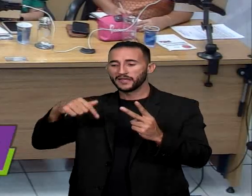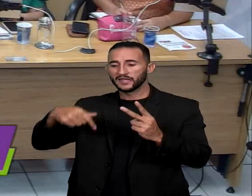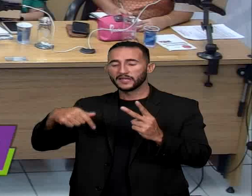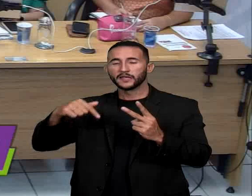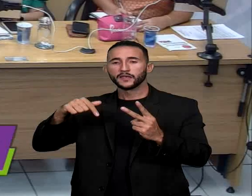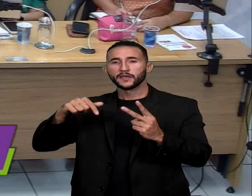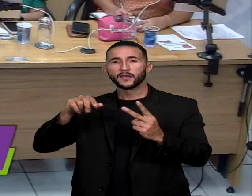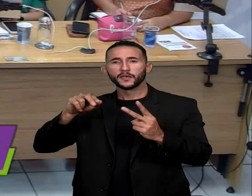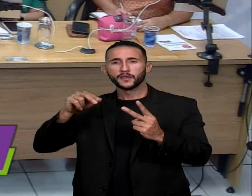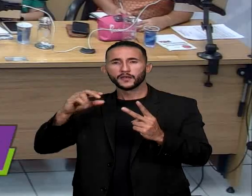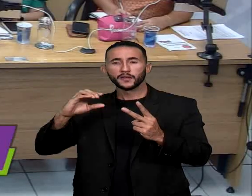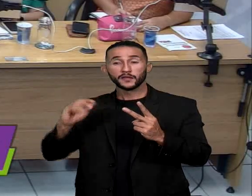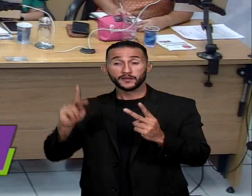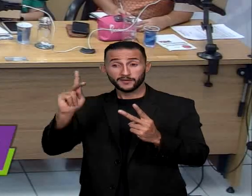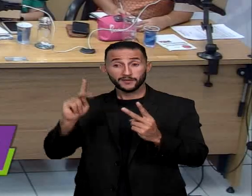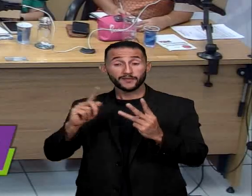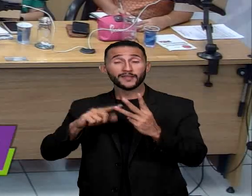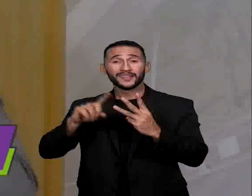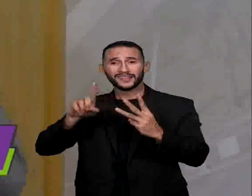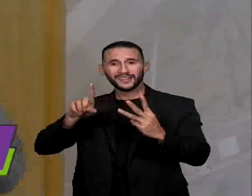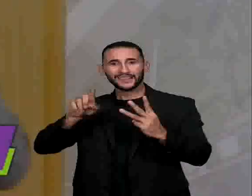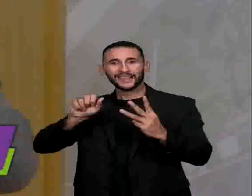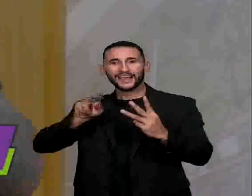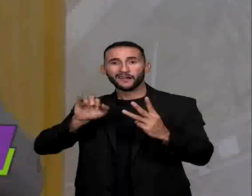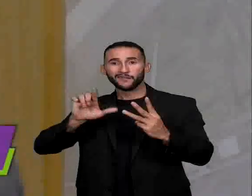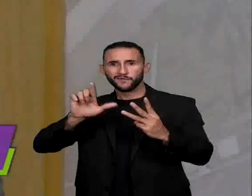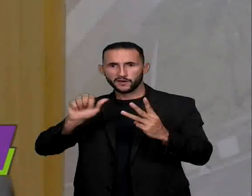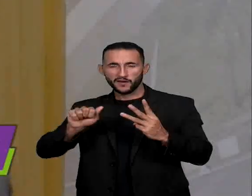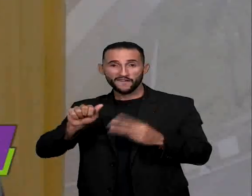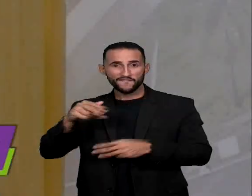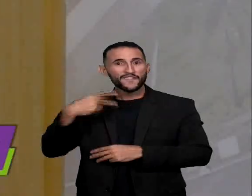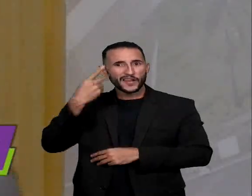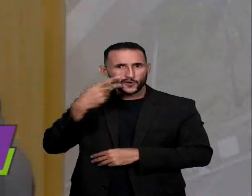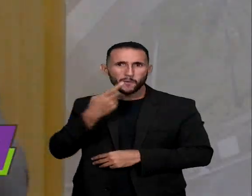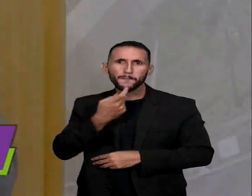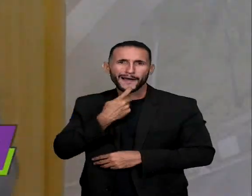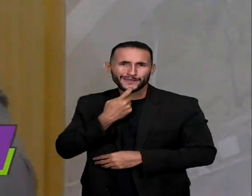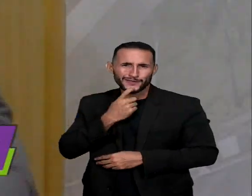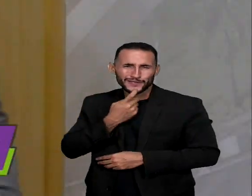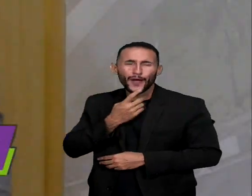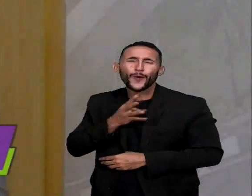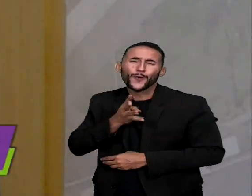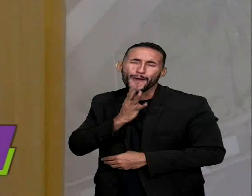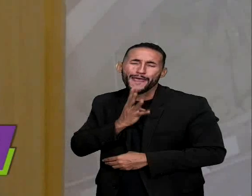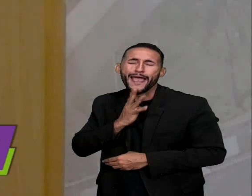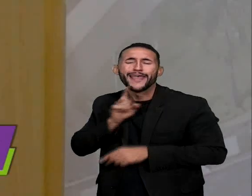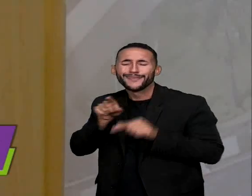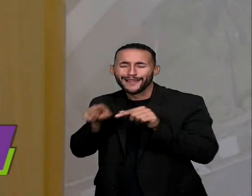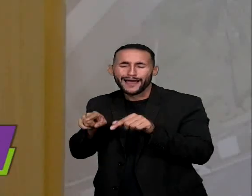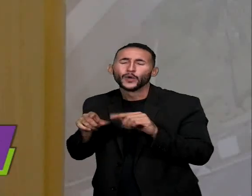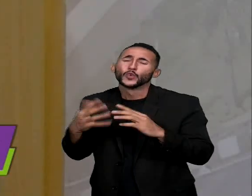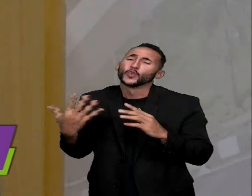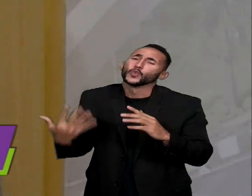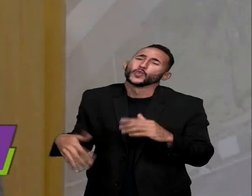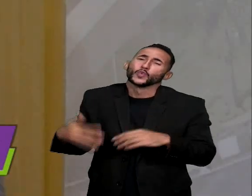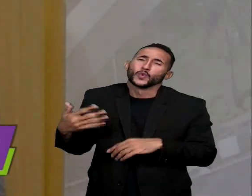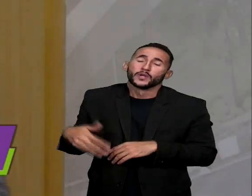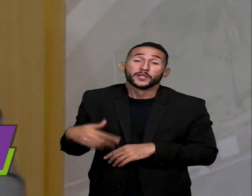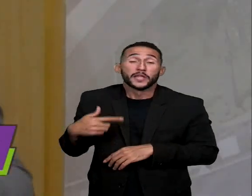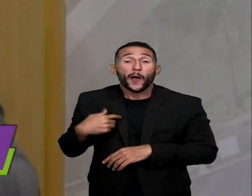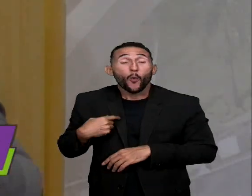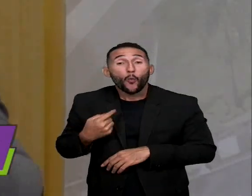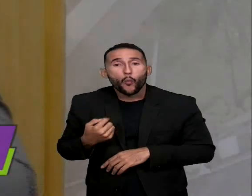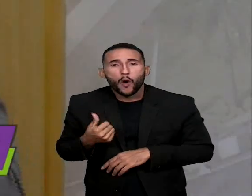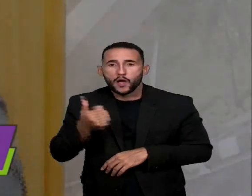comunidade conhece bem essa já tá muito próximo de ser consolidado E iniciarmos aí uma escola que vai